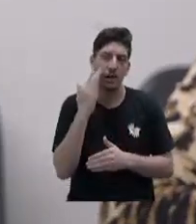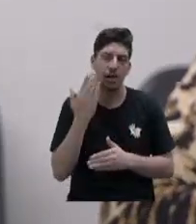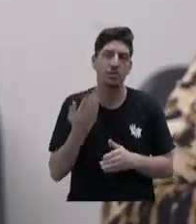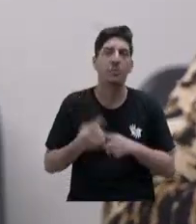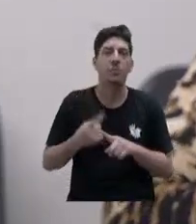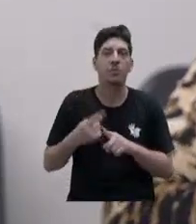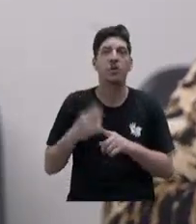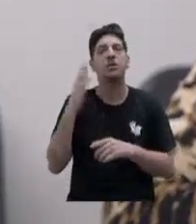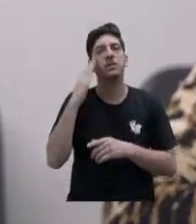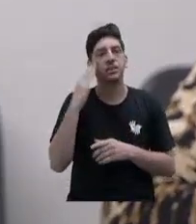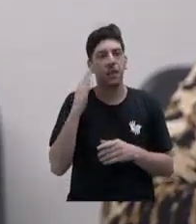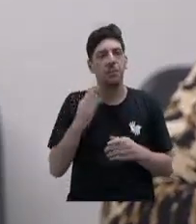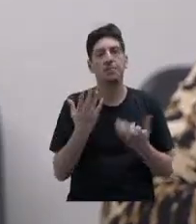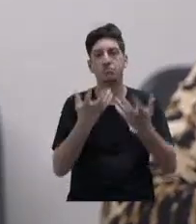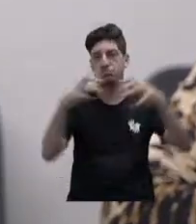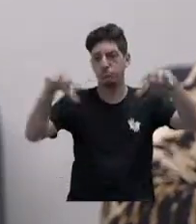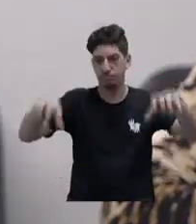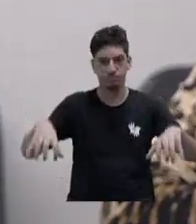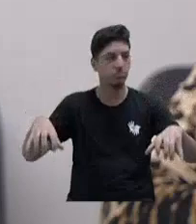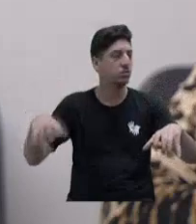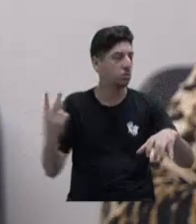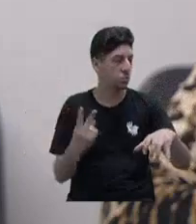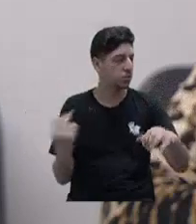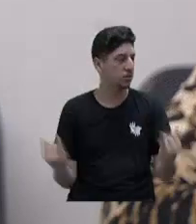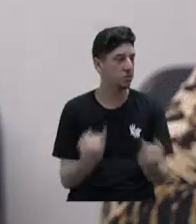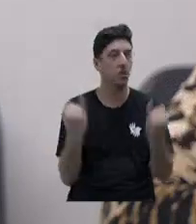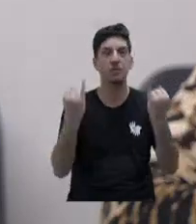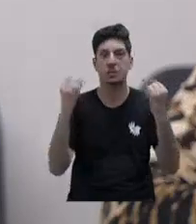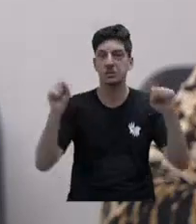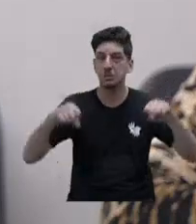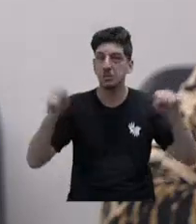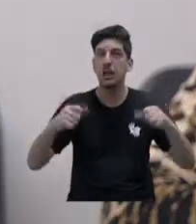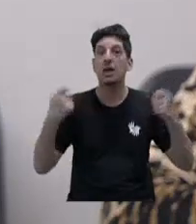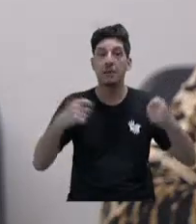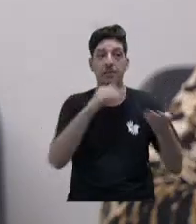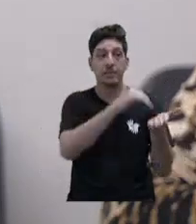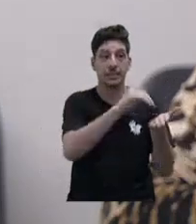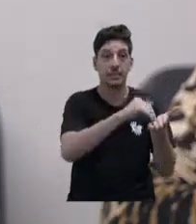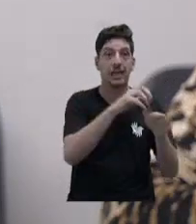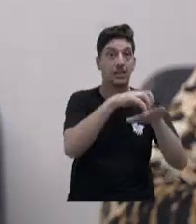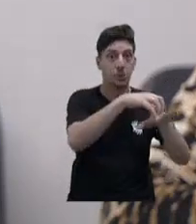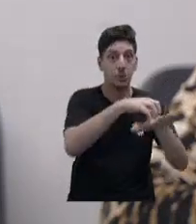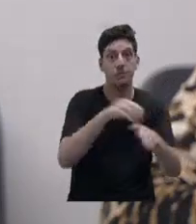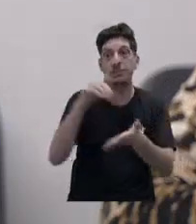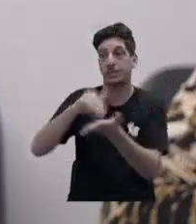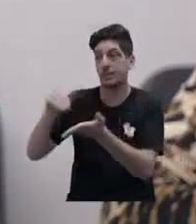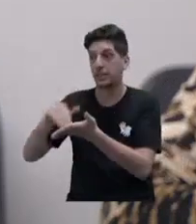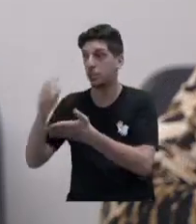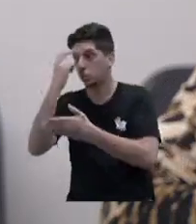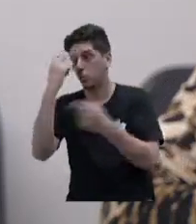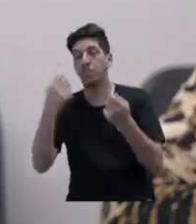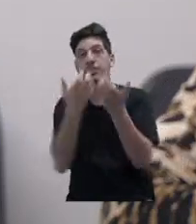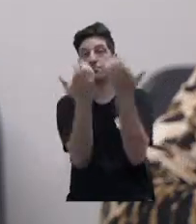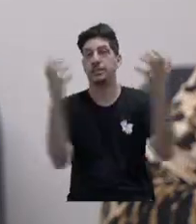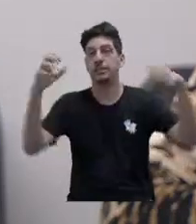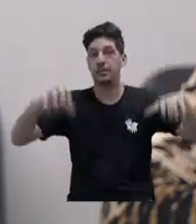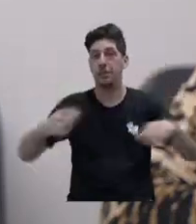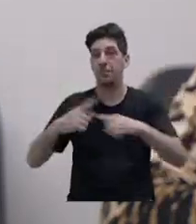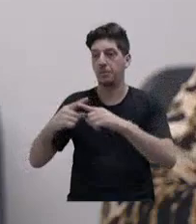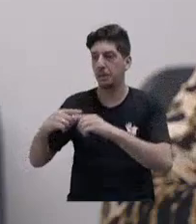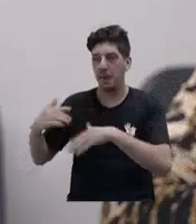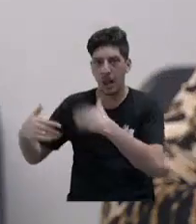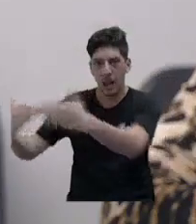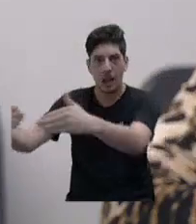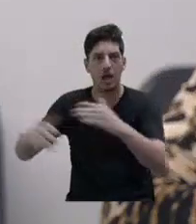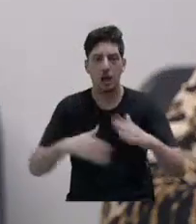Entendo que as pastas, as duas, são extremamente importantes, deveria ter uma secretaria para cada uma delas, para potencializar as ações e